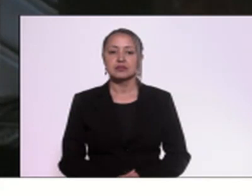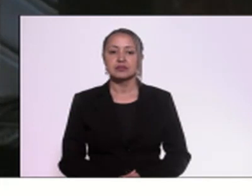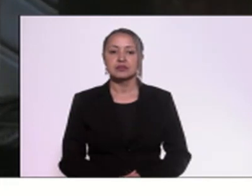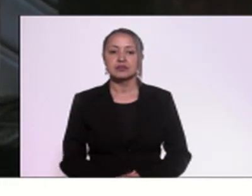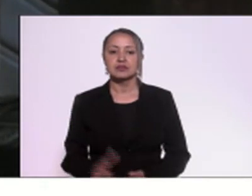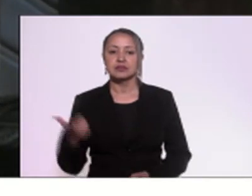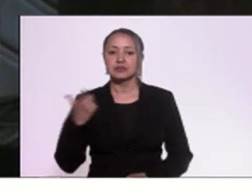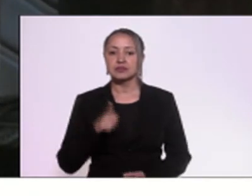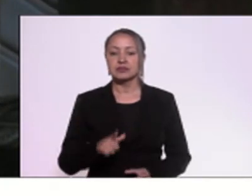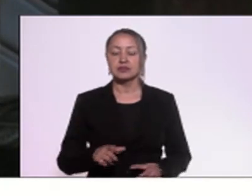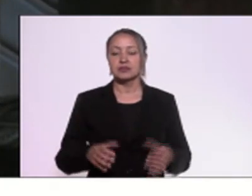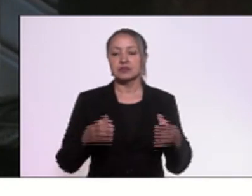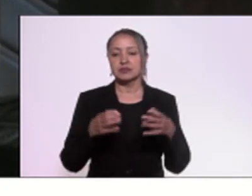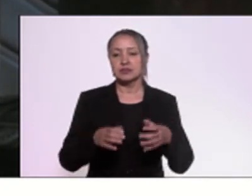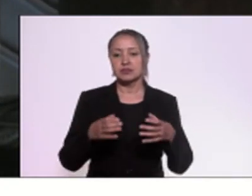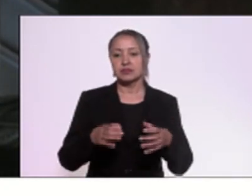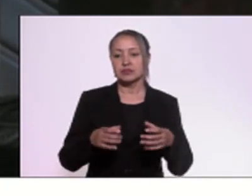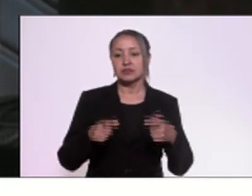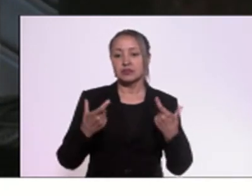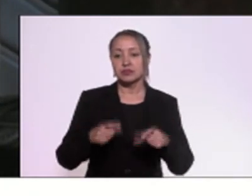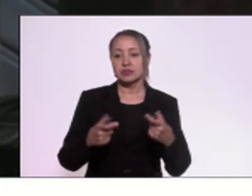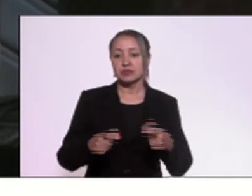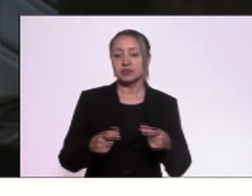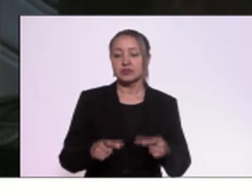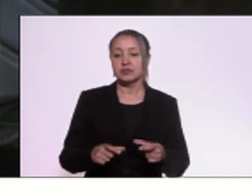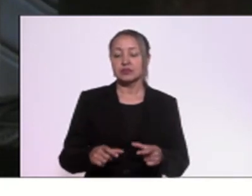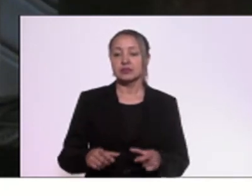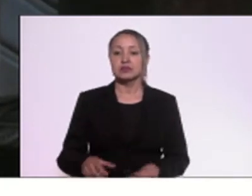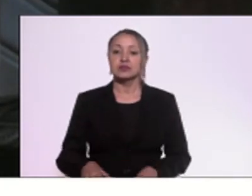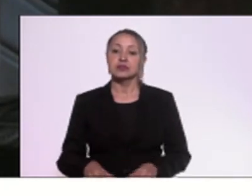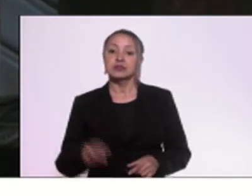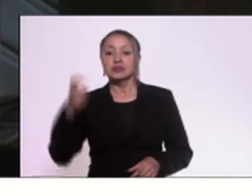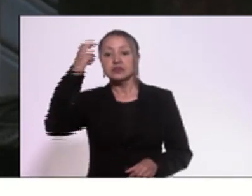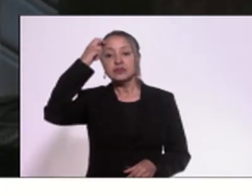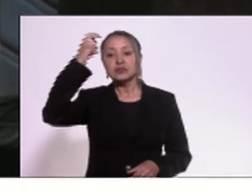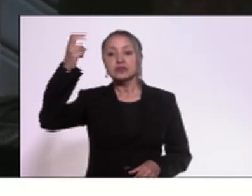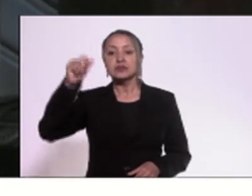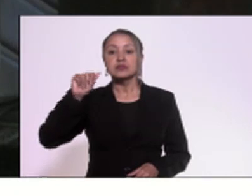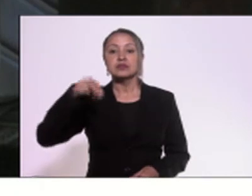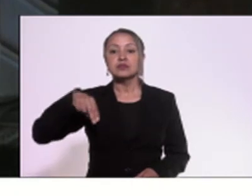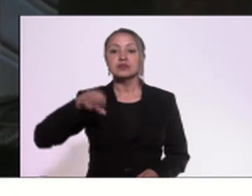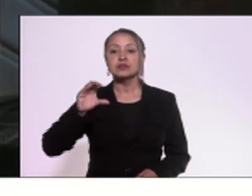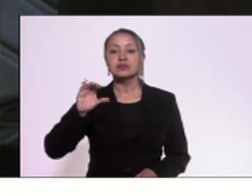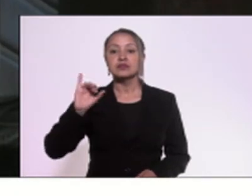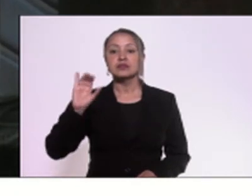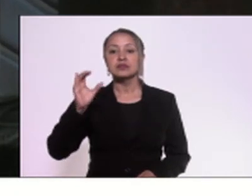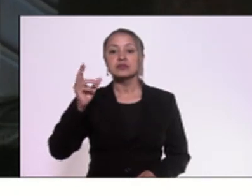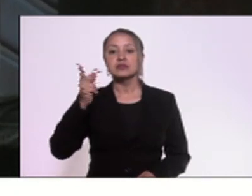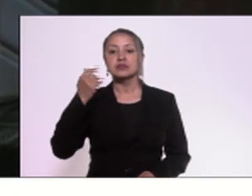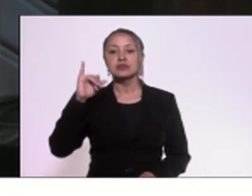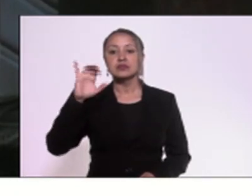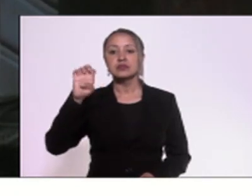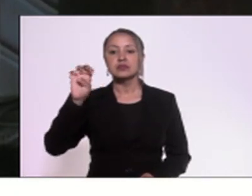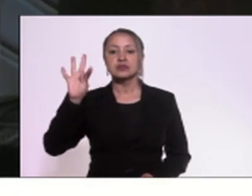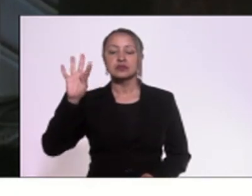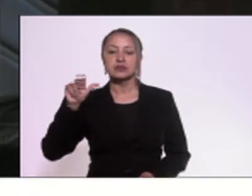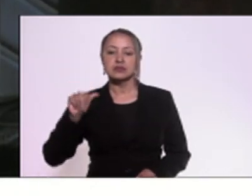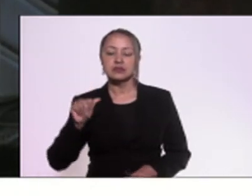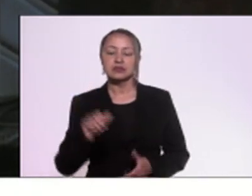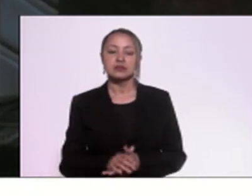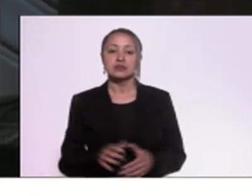Foi ontem. Eu estou ficando gagá, velha e gagá. Mas enfim, ontem teve